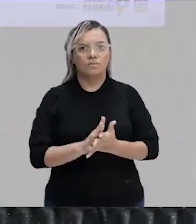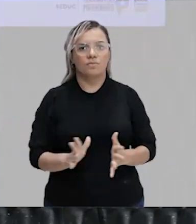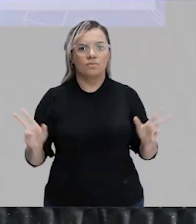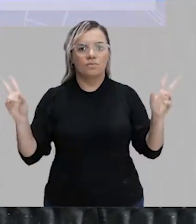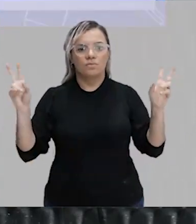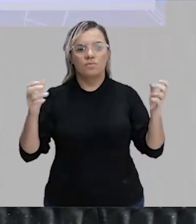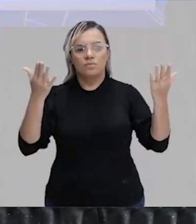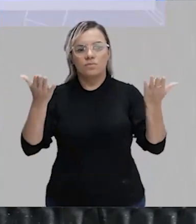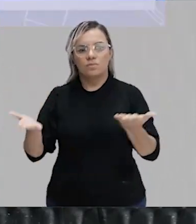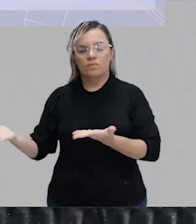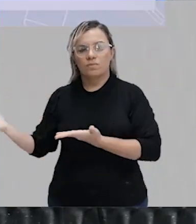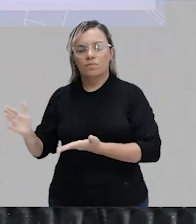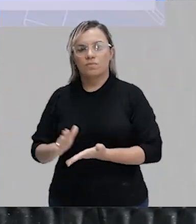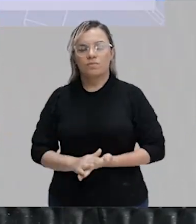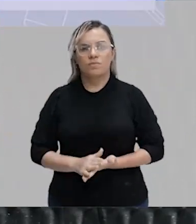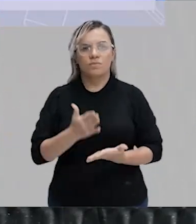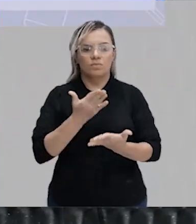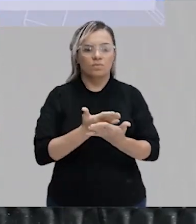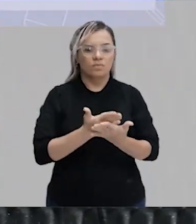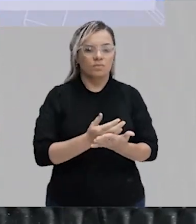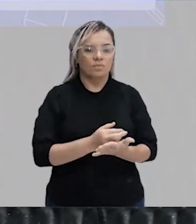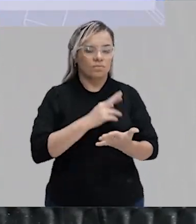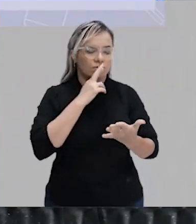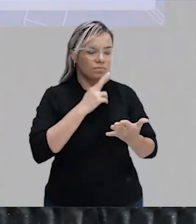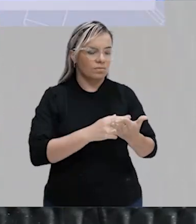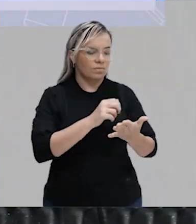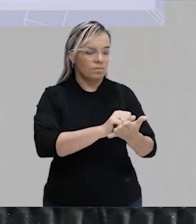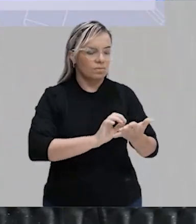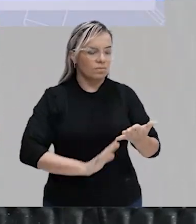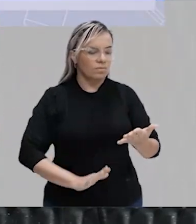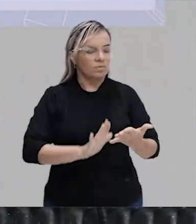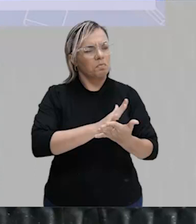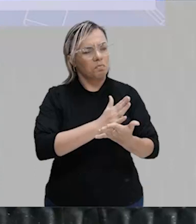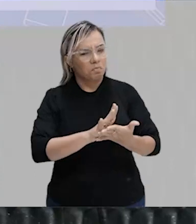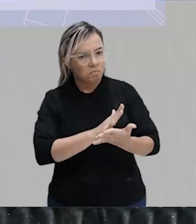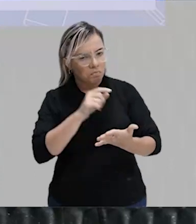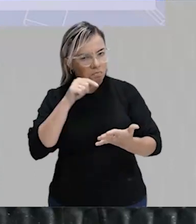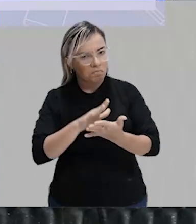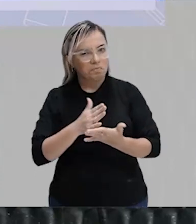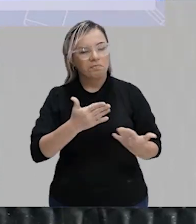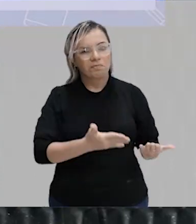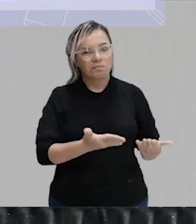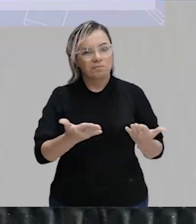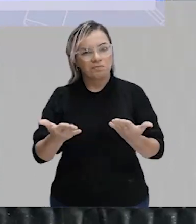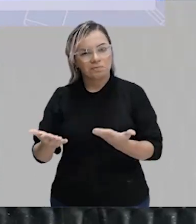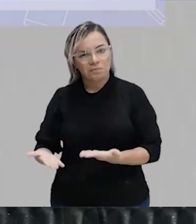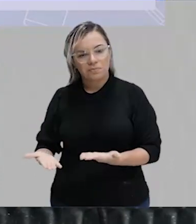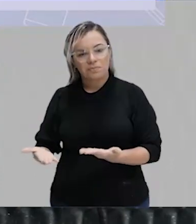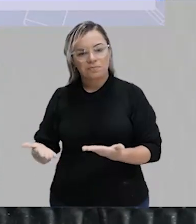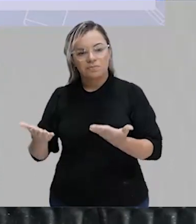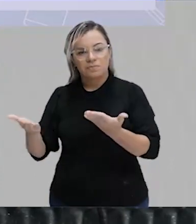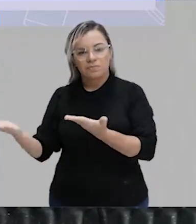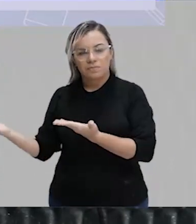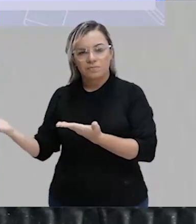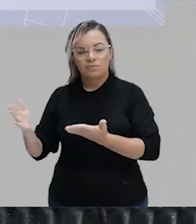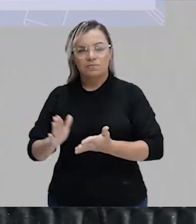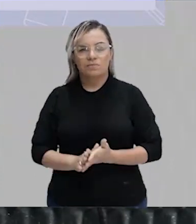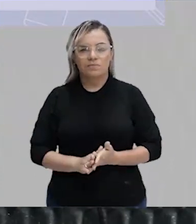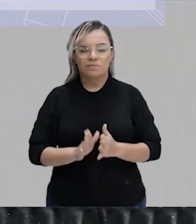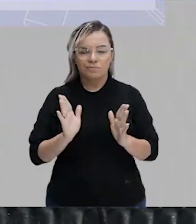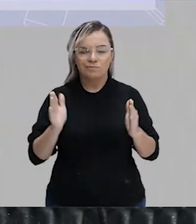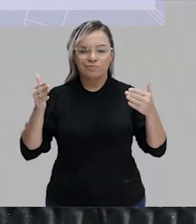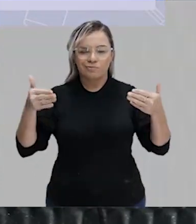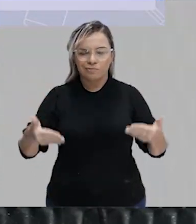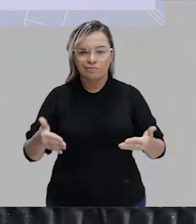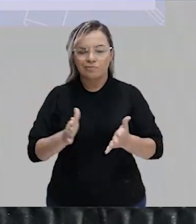o assunto de embriologia, nós vamos responder algumas questões. Então eu te convido a ficar ligadinho agora na nossa